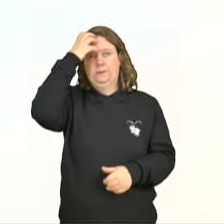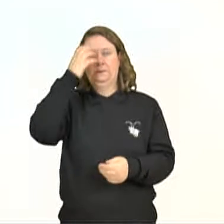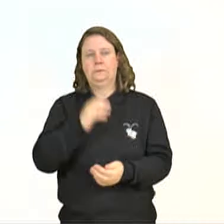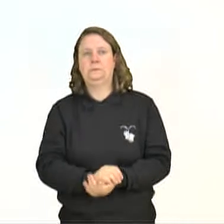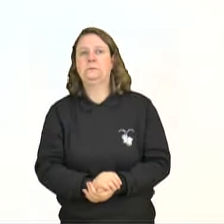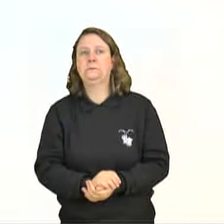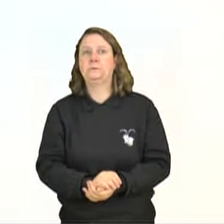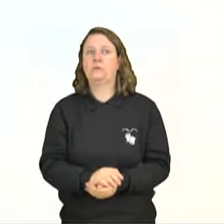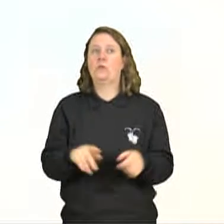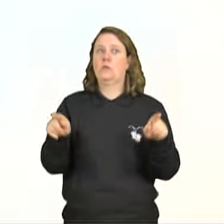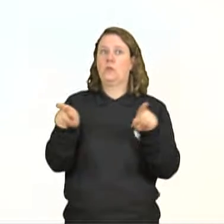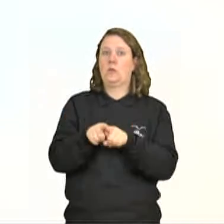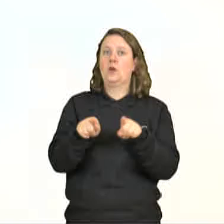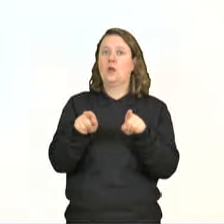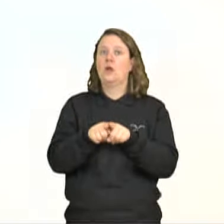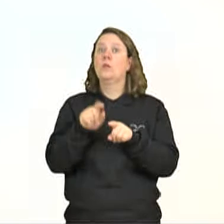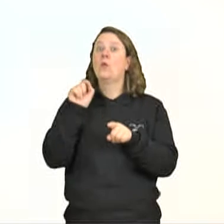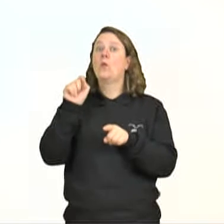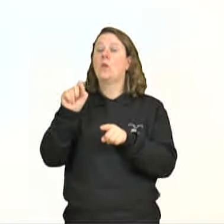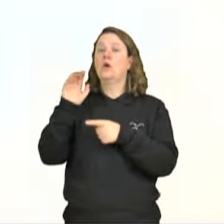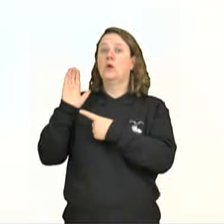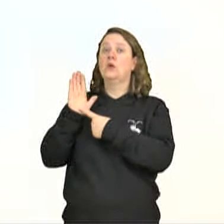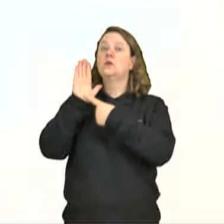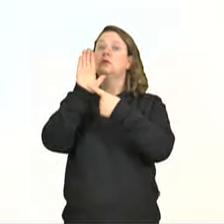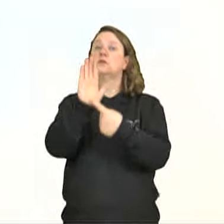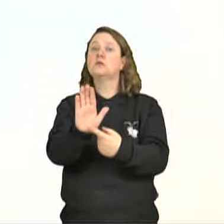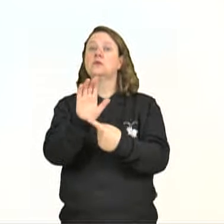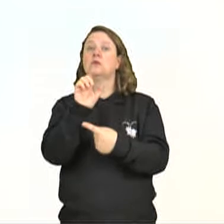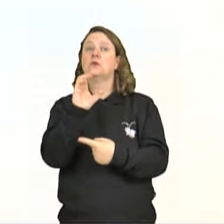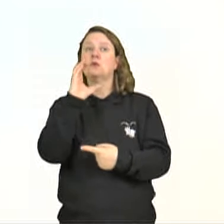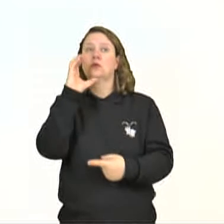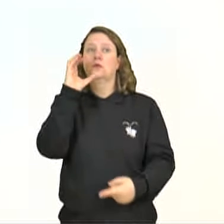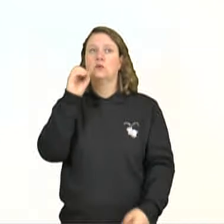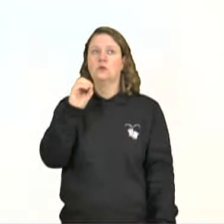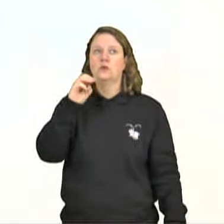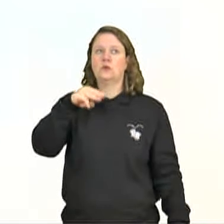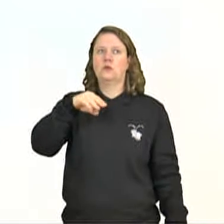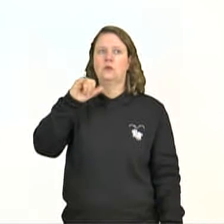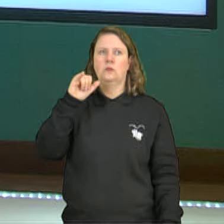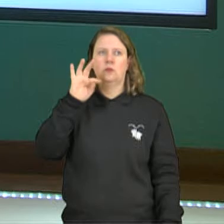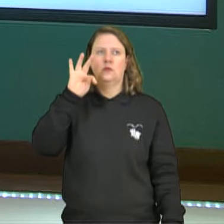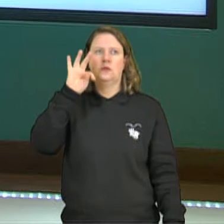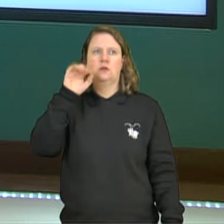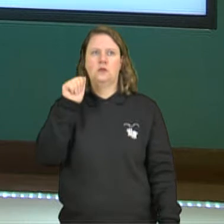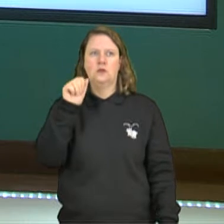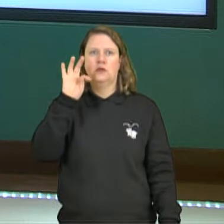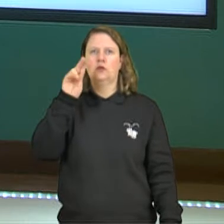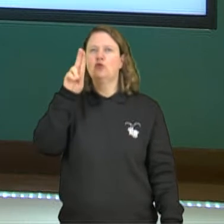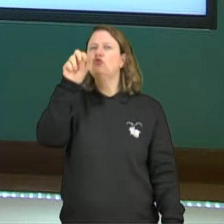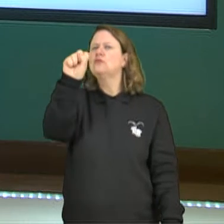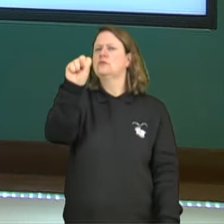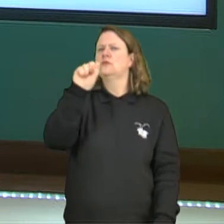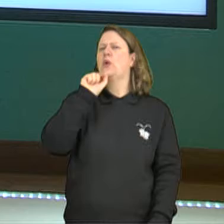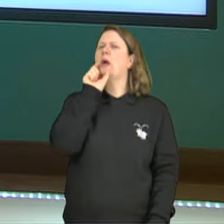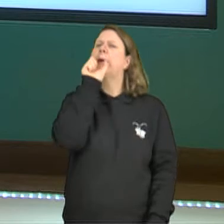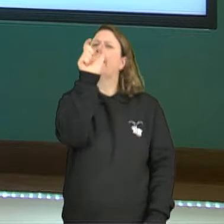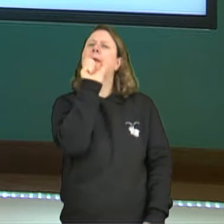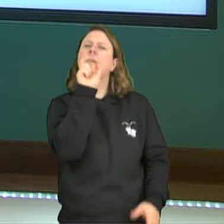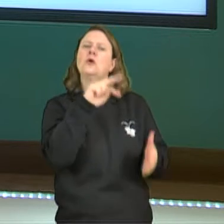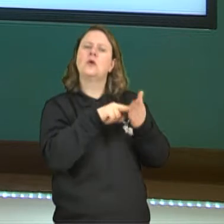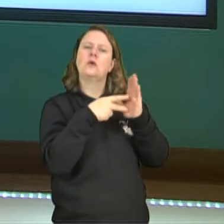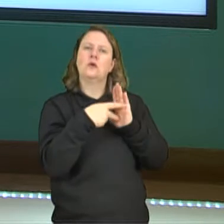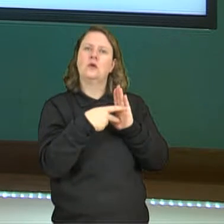as heranças germânicas se destacam o comitatus, lembra que o professor falou da palavrinha, o comitatus, né?